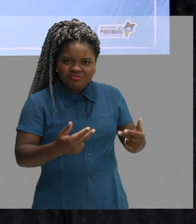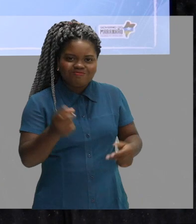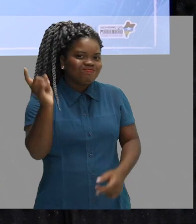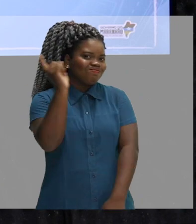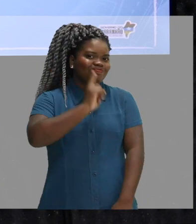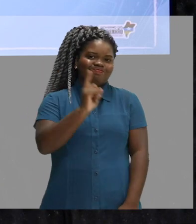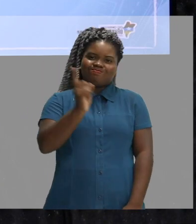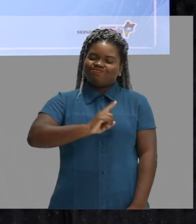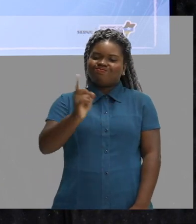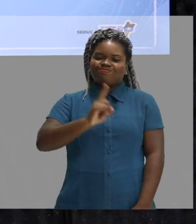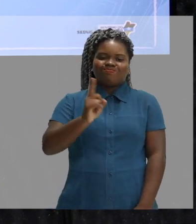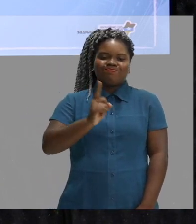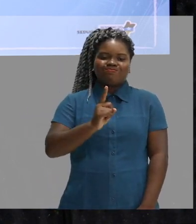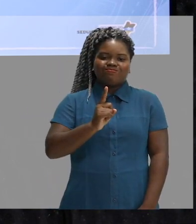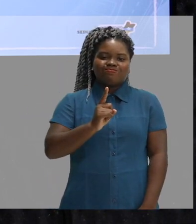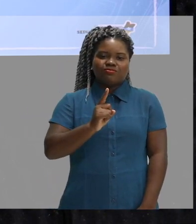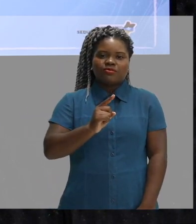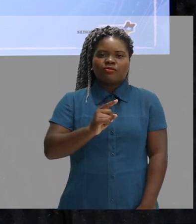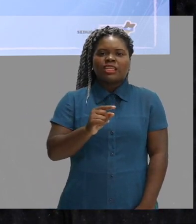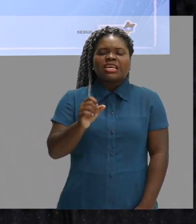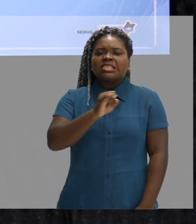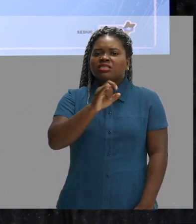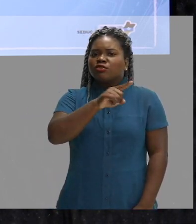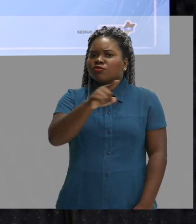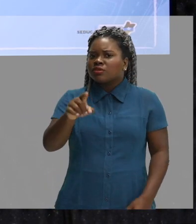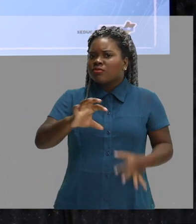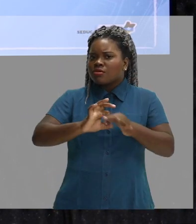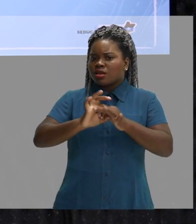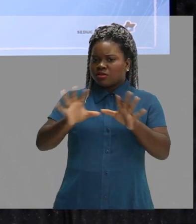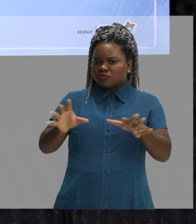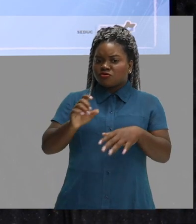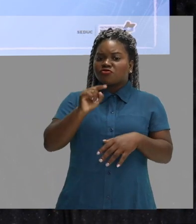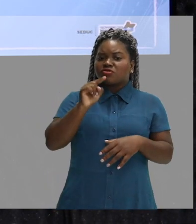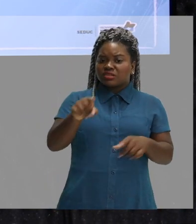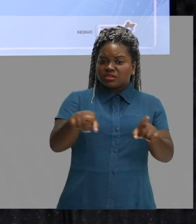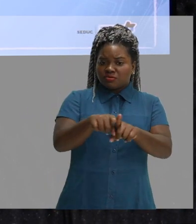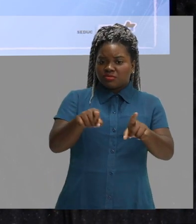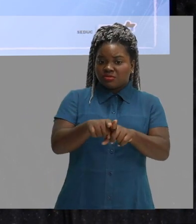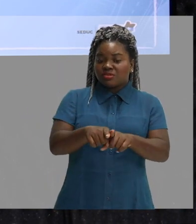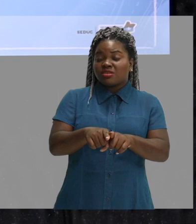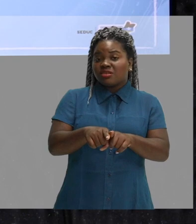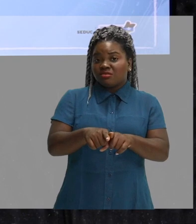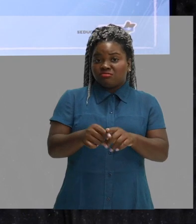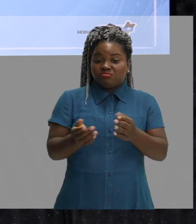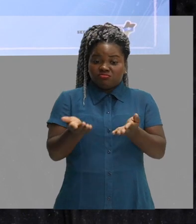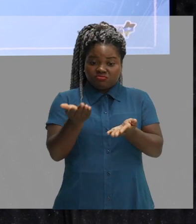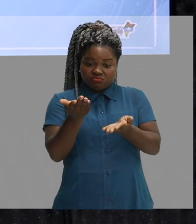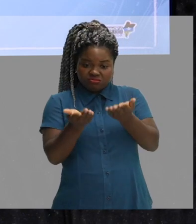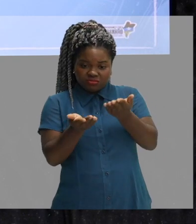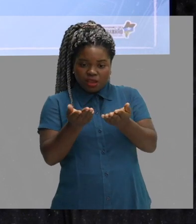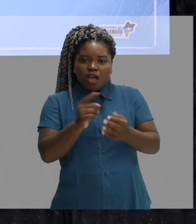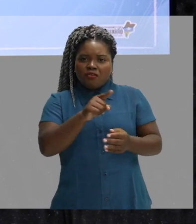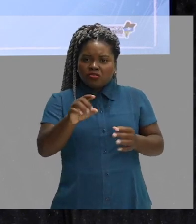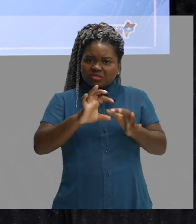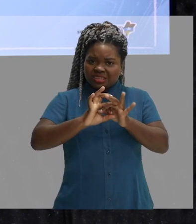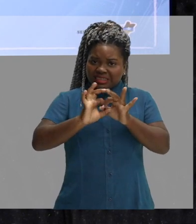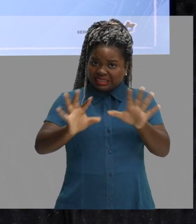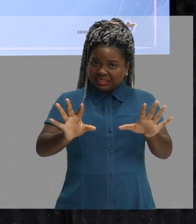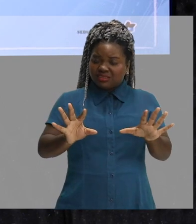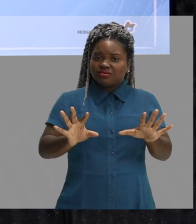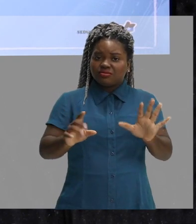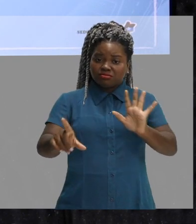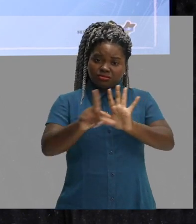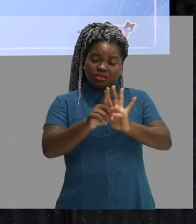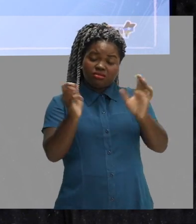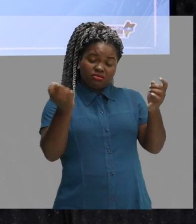existe isso. Para você falar em liberdade, você também tem que falar de moderação. Você é livre para fazer tudo aquilo que a lei